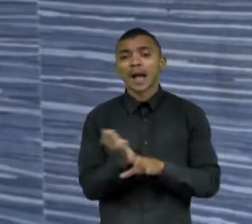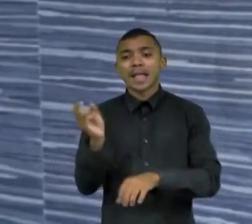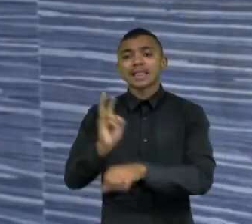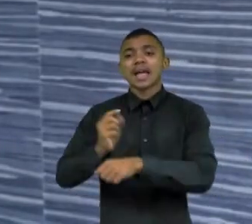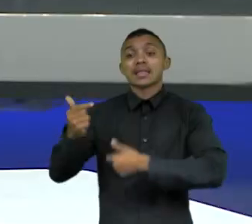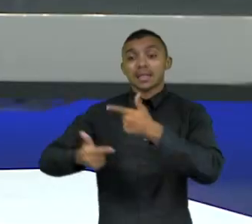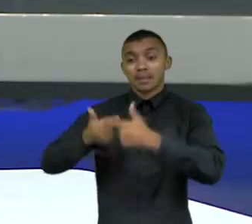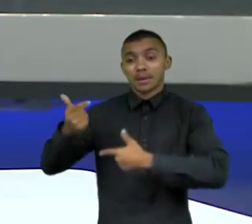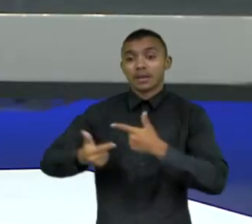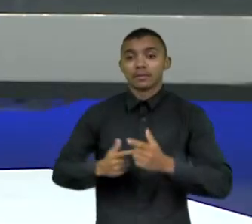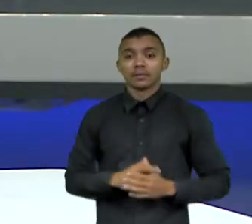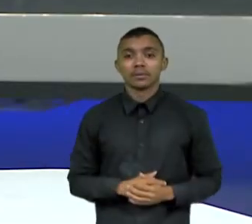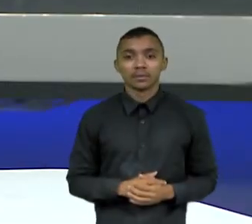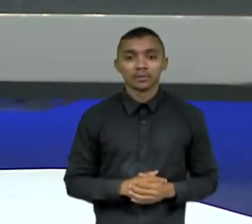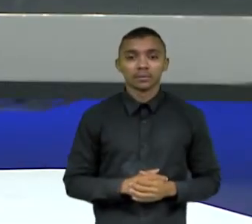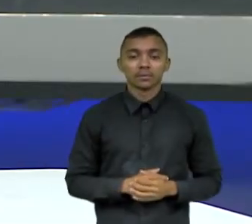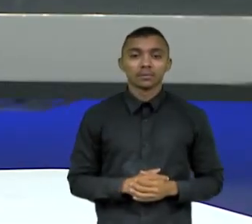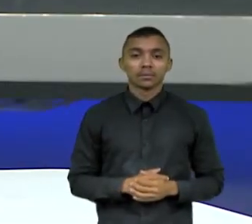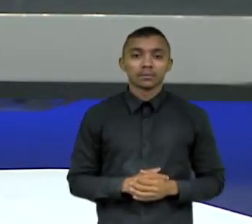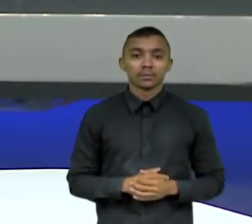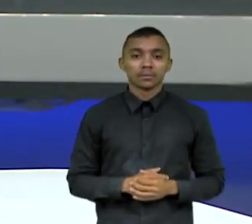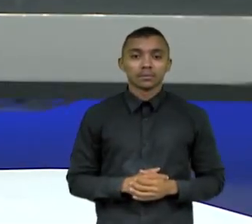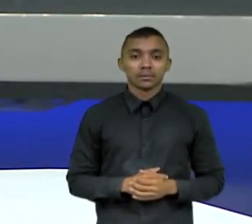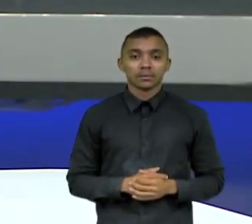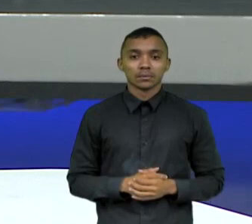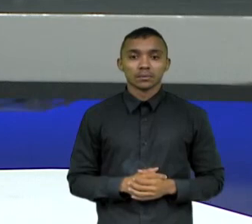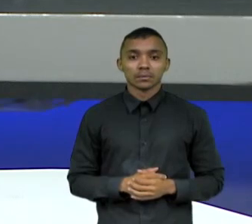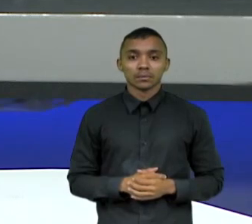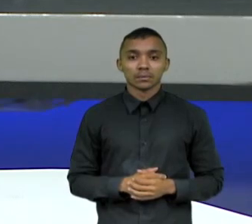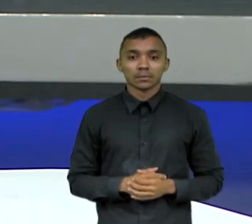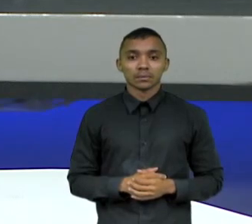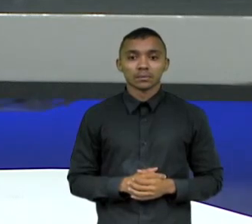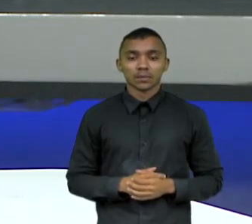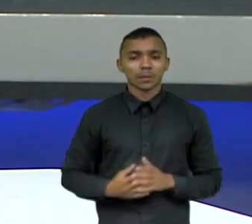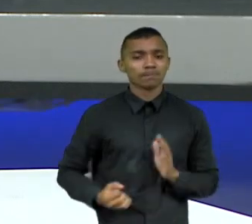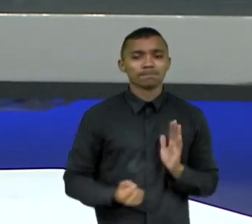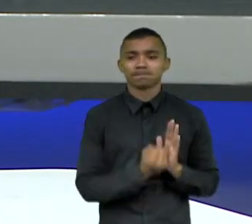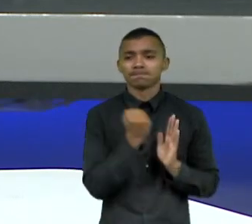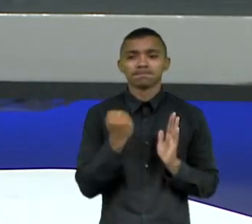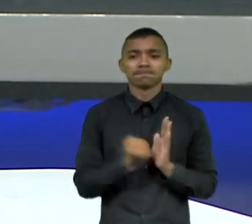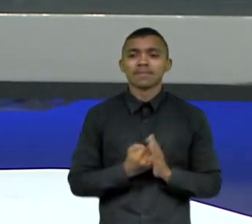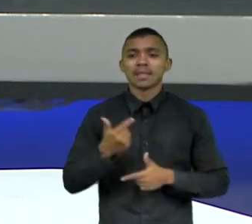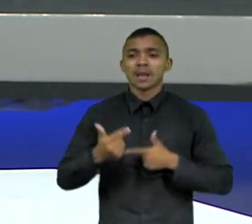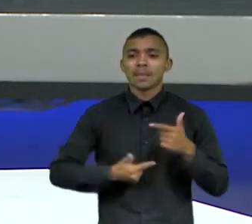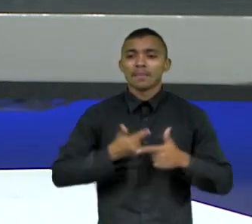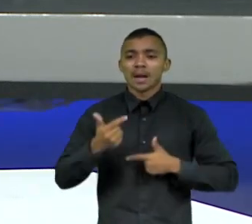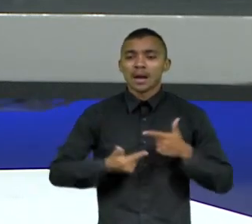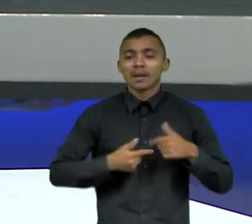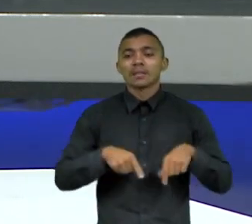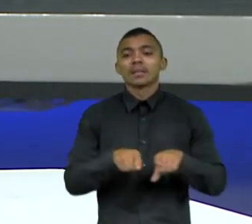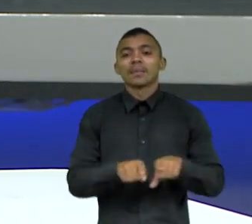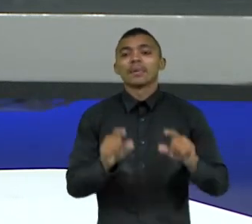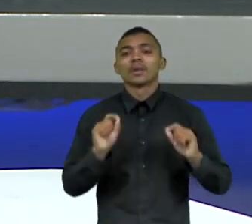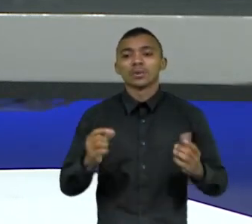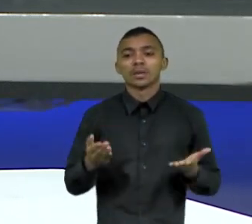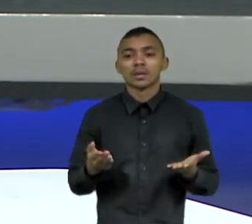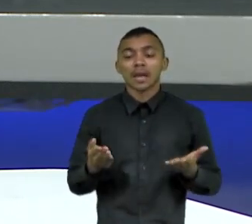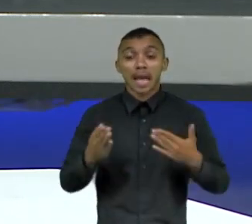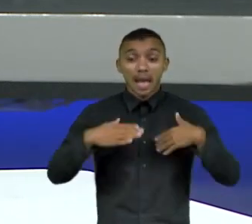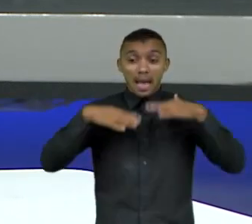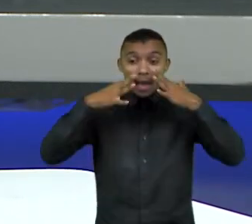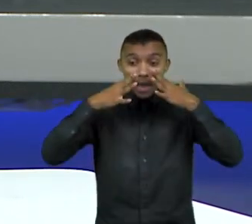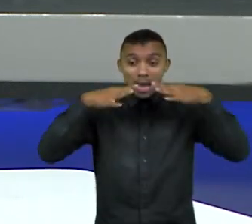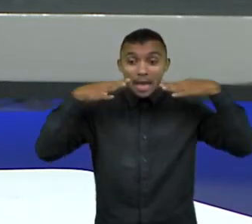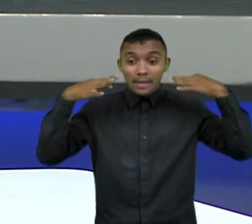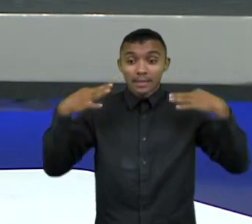mercado de trabalho. Considerado um reconhecimento do trabalho de produtores e uma forma de atrair a atenção